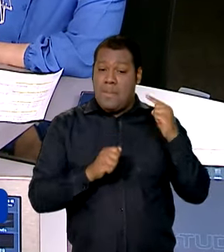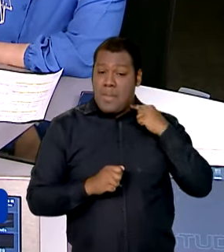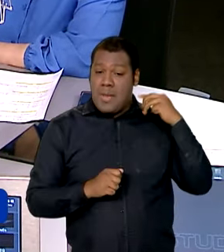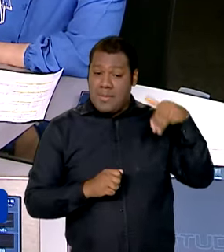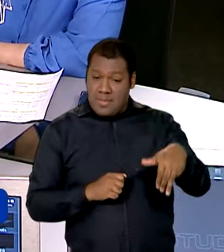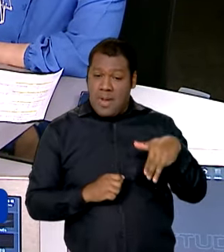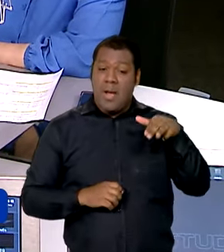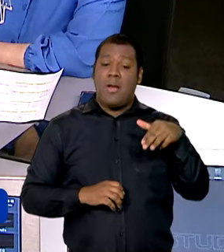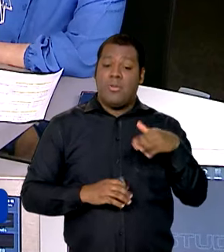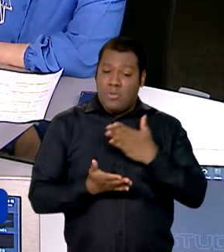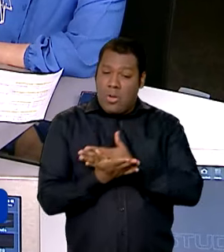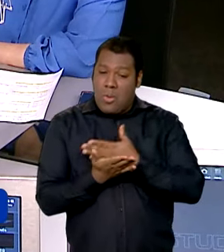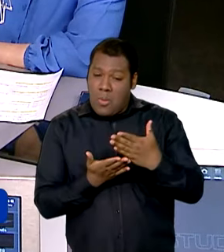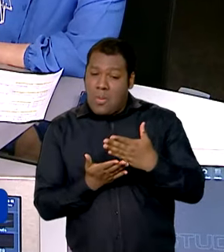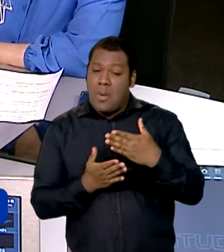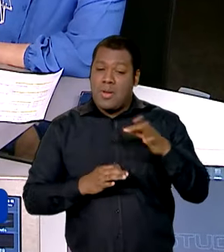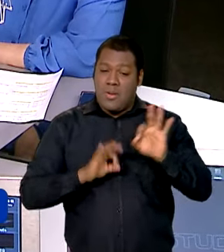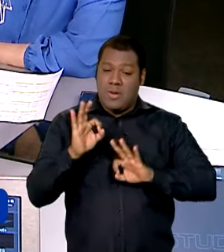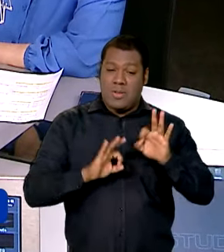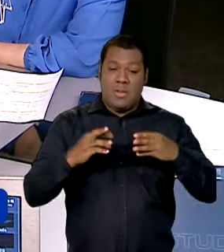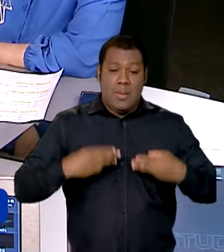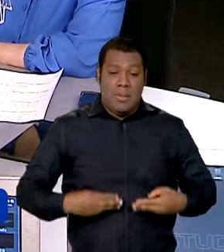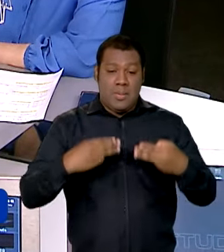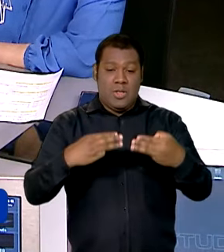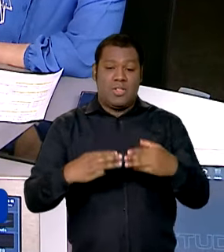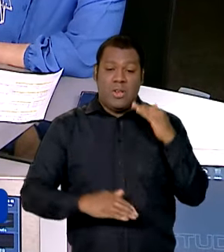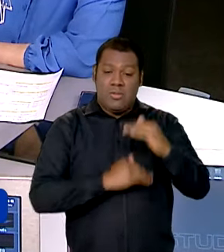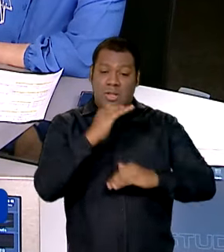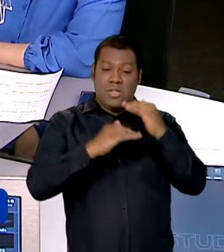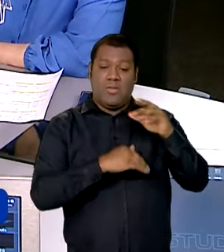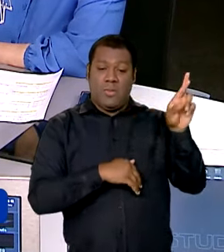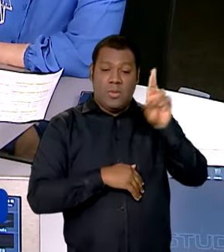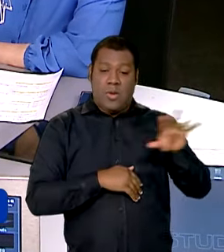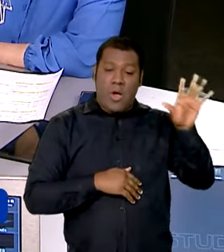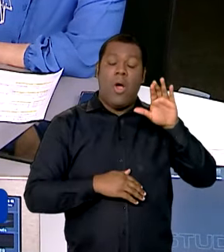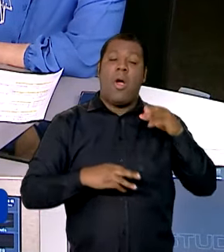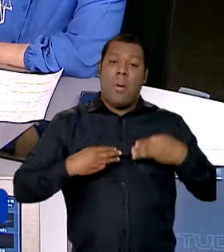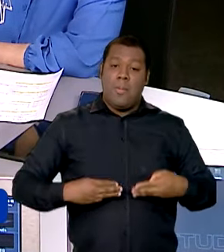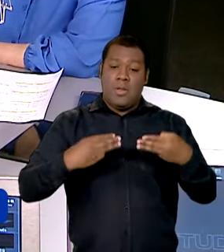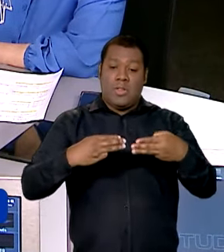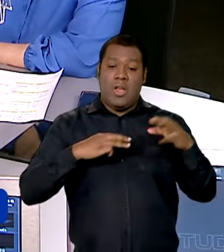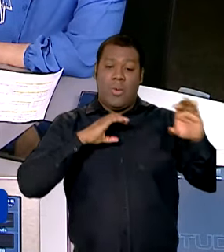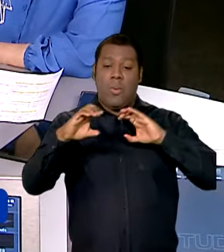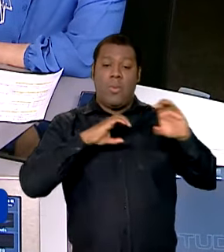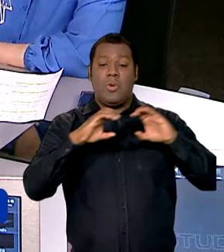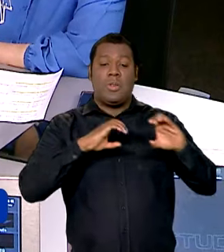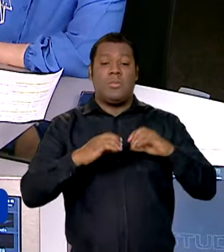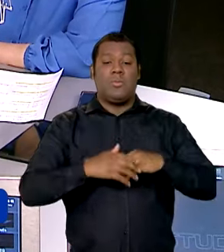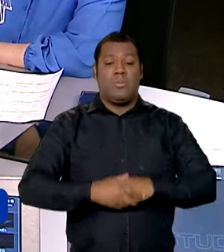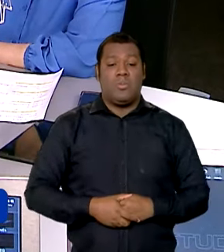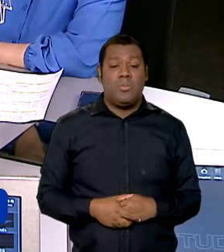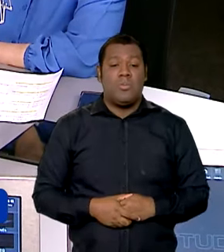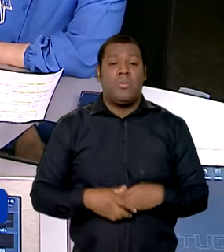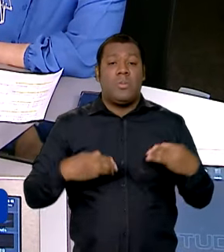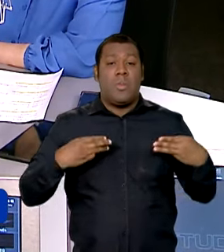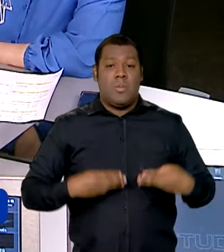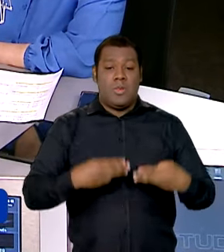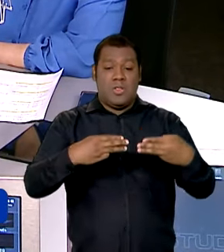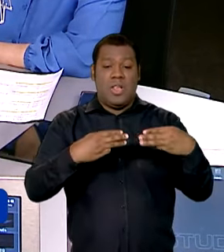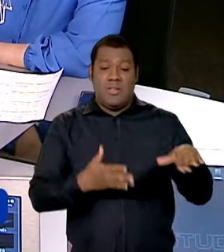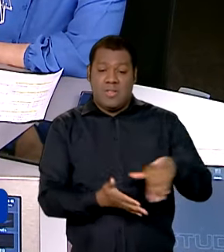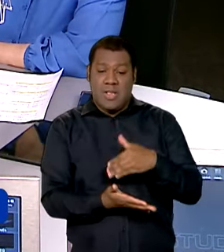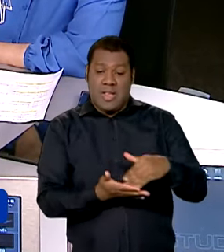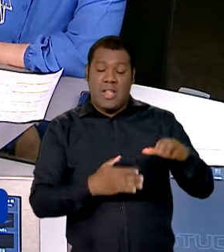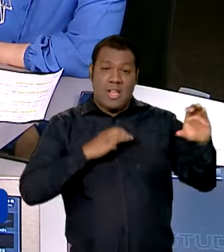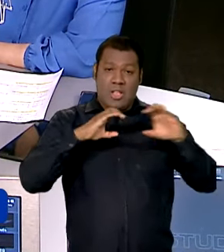eh Ministério de integração e desenvolvimento Regional Ministério das Comunicações Ministério eh da secretaria de